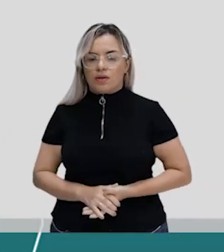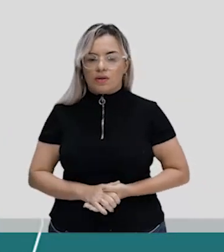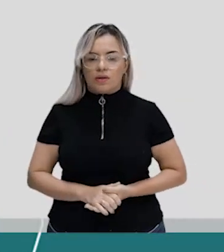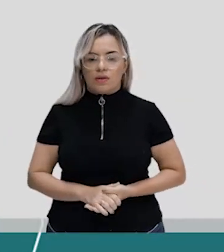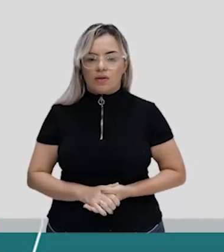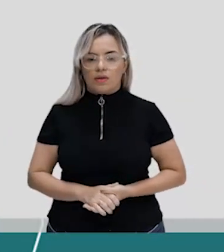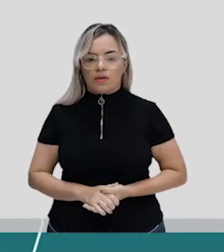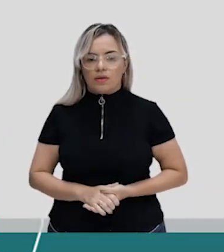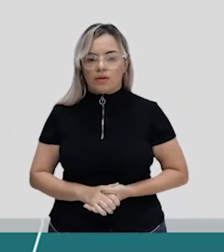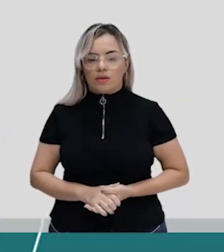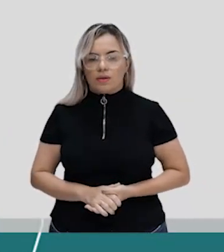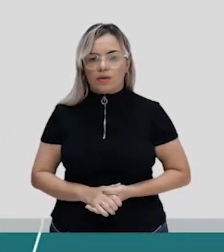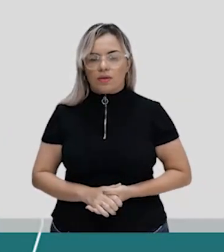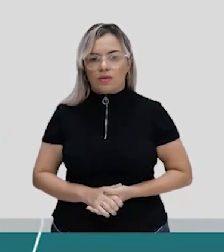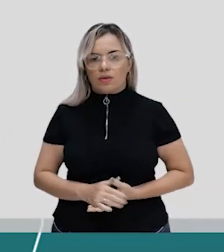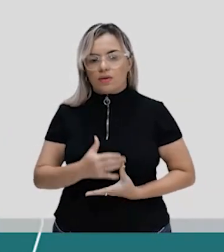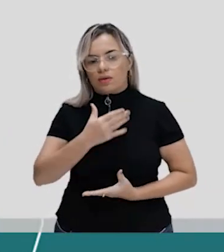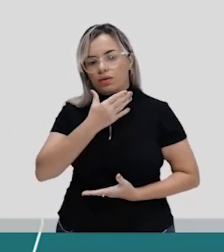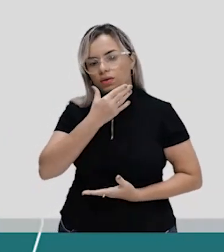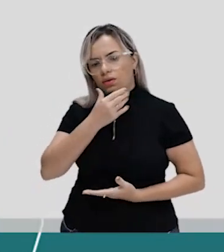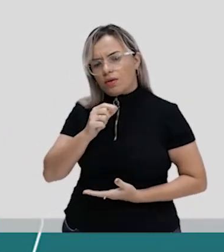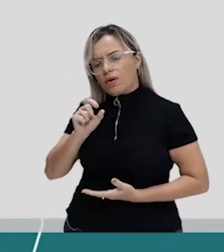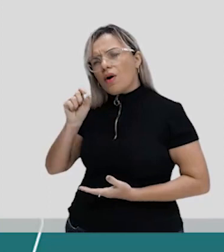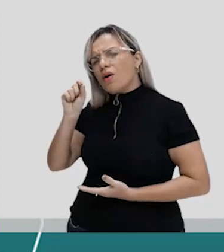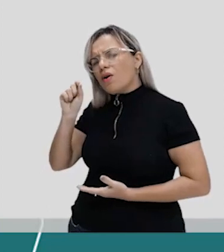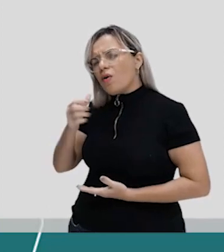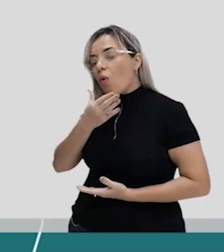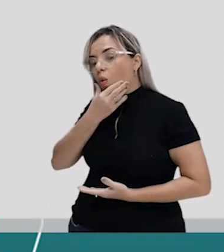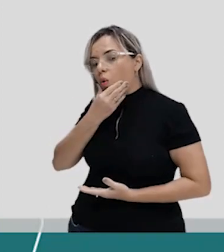¿De dónde es, señora García?